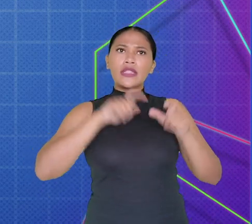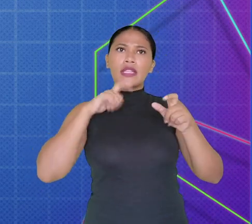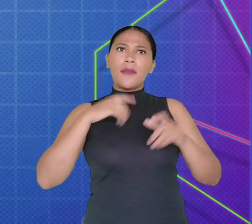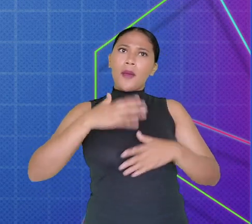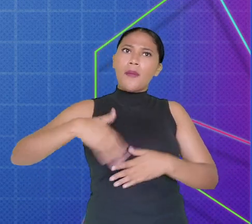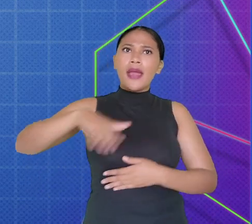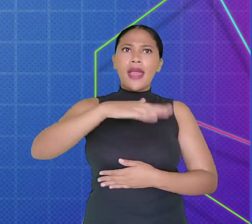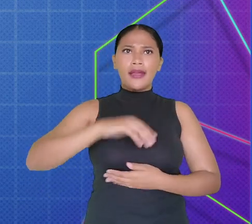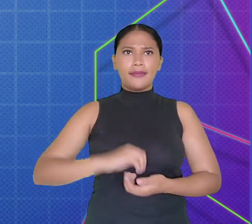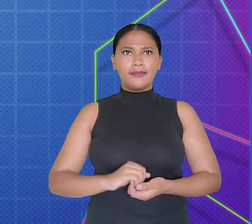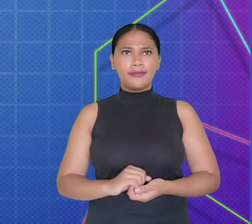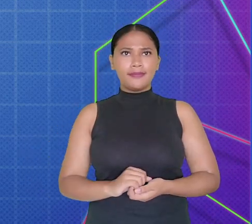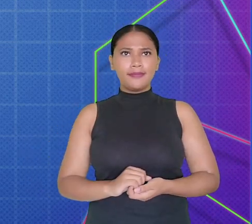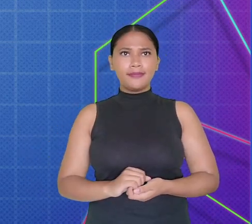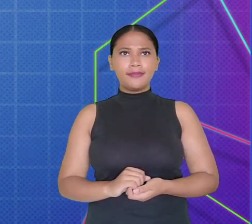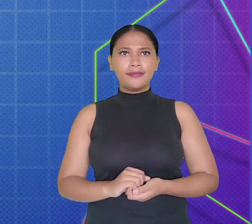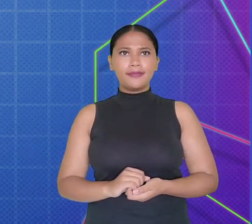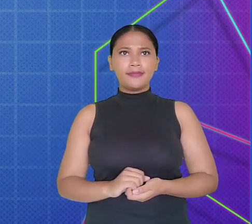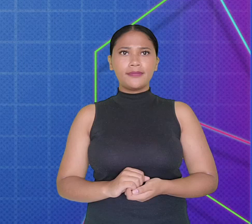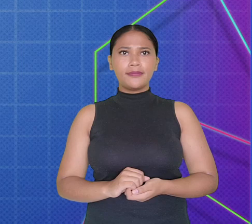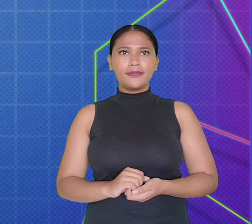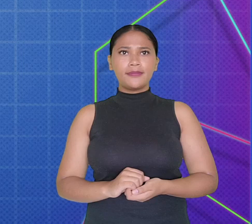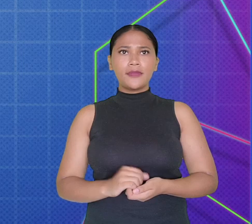envolventes e autênticas para os jogadores.